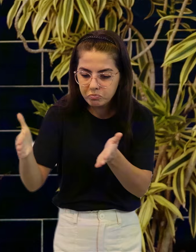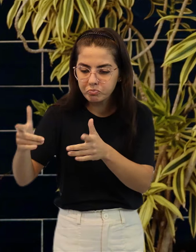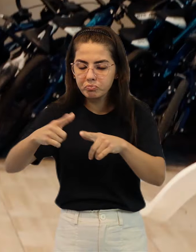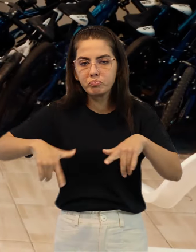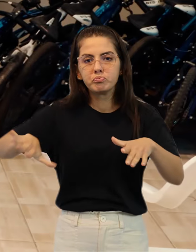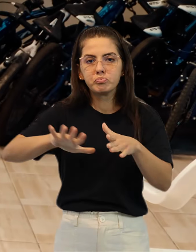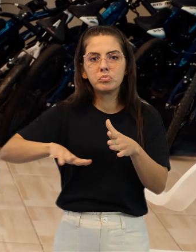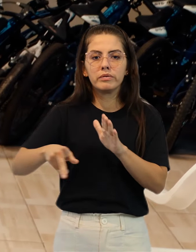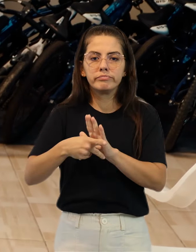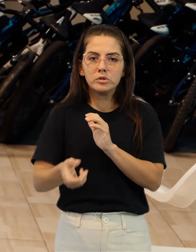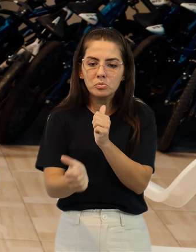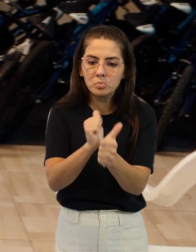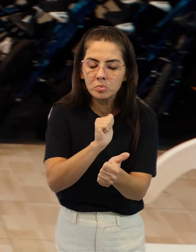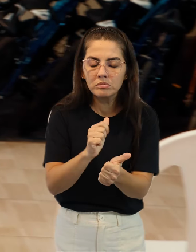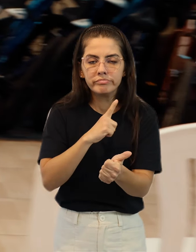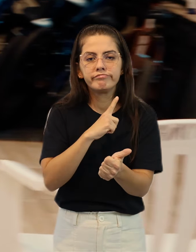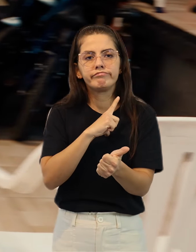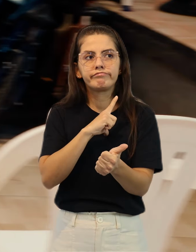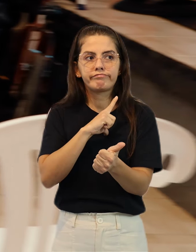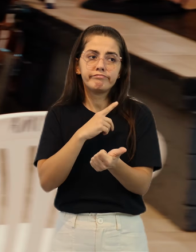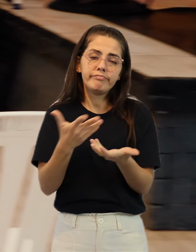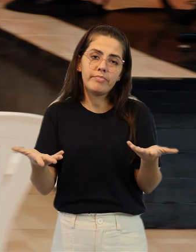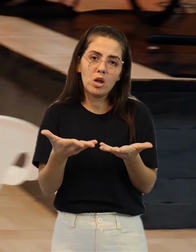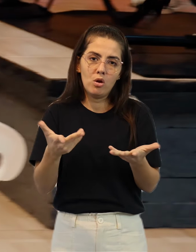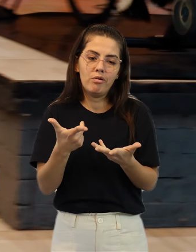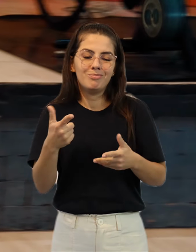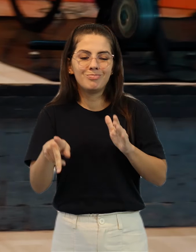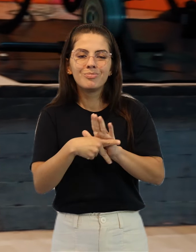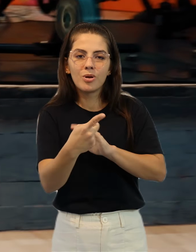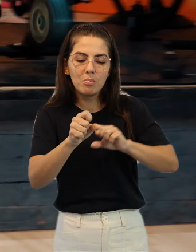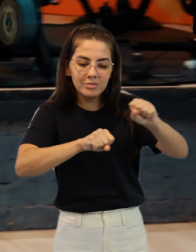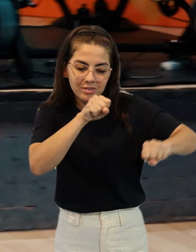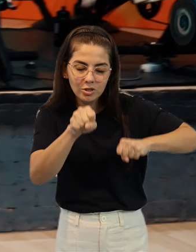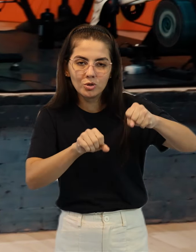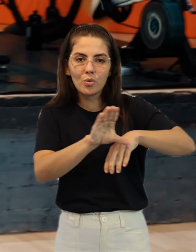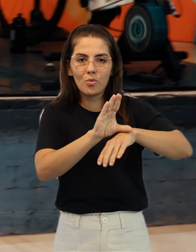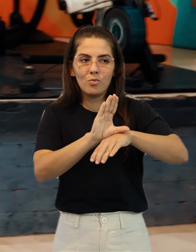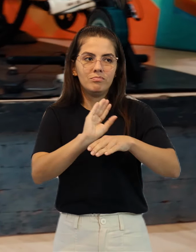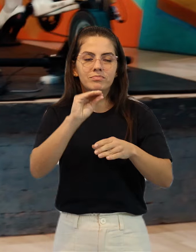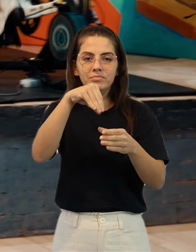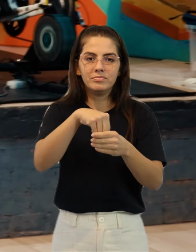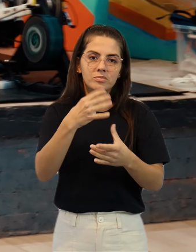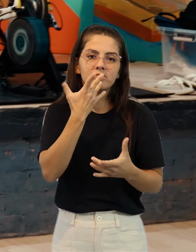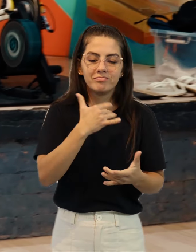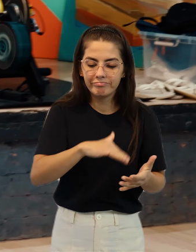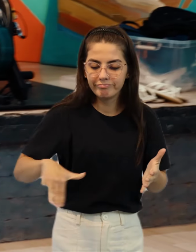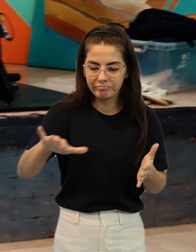escolas também inserindo o ciclismo, que é um sonho que a gente tinha e graças a Deus conseguimos.